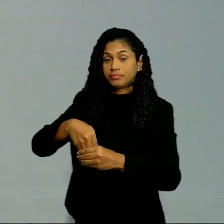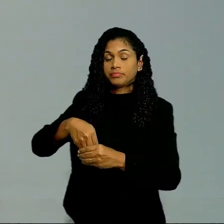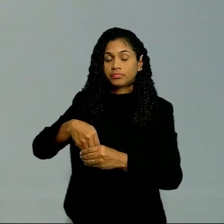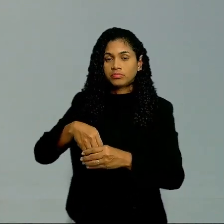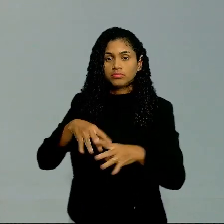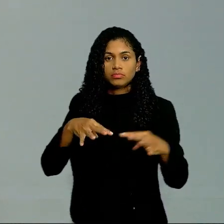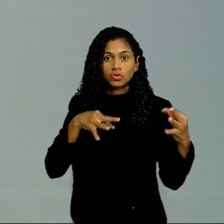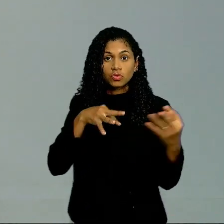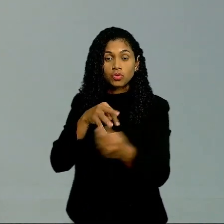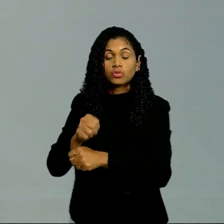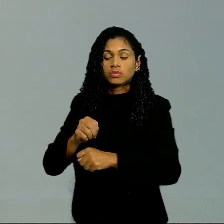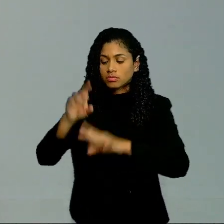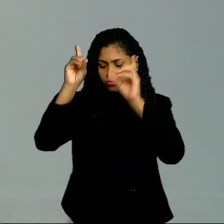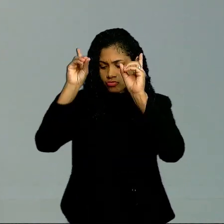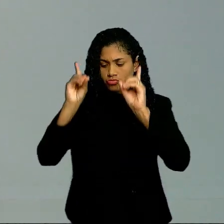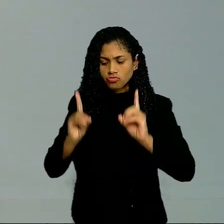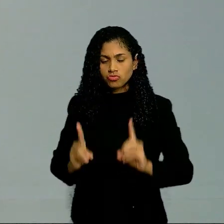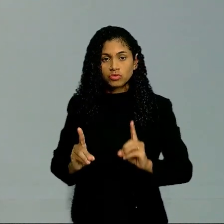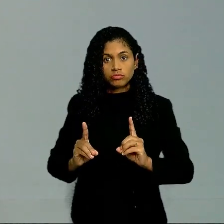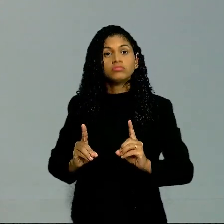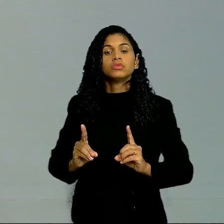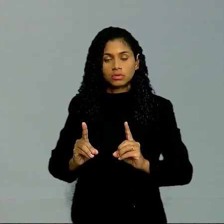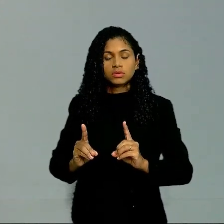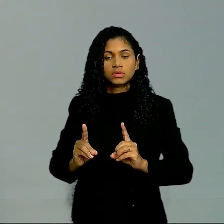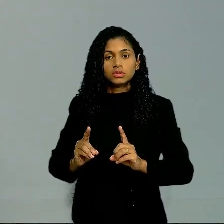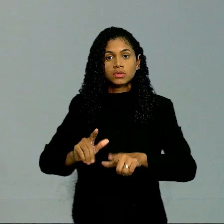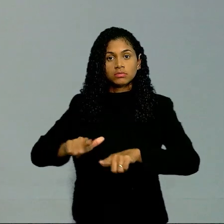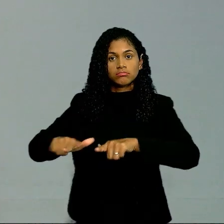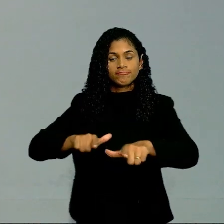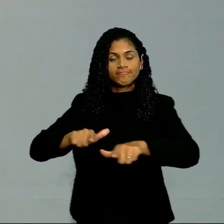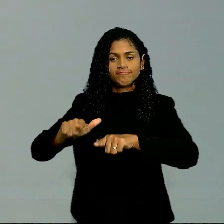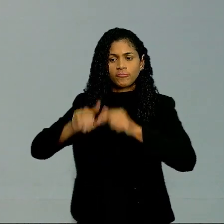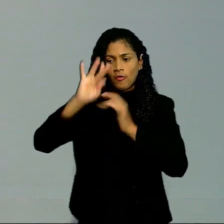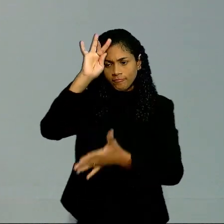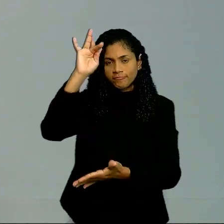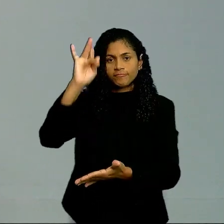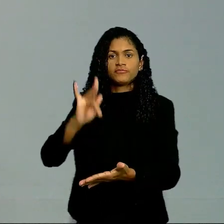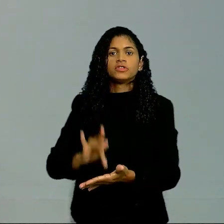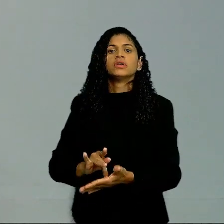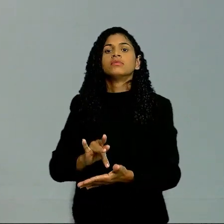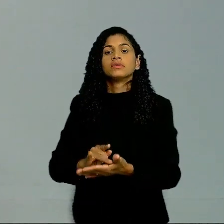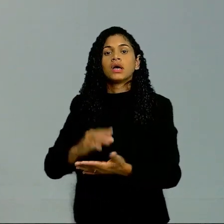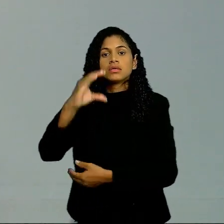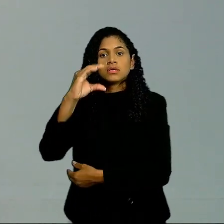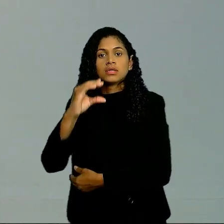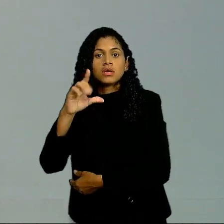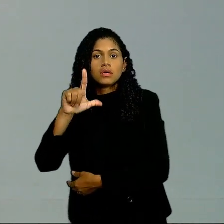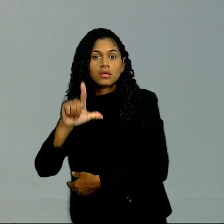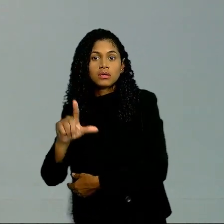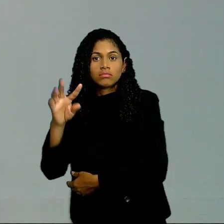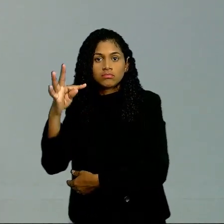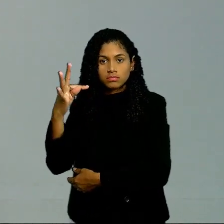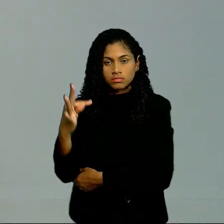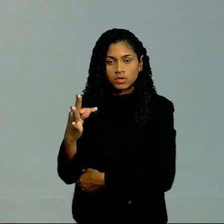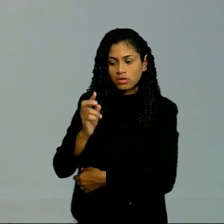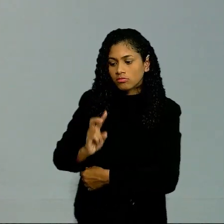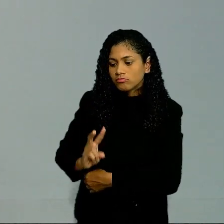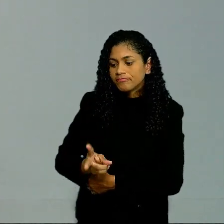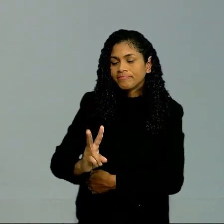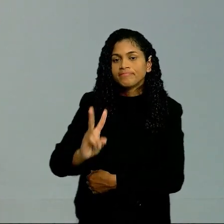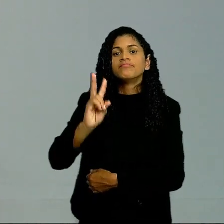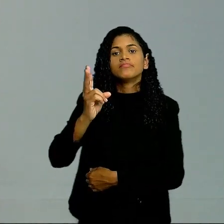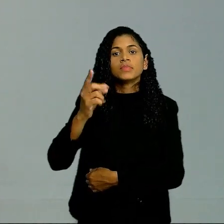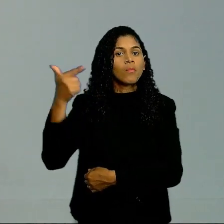ser reafirmados lá no futuro, né, pelo próprio Getúlio Vargas, na CLT, que ele também vai dar sequência no